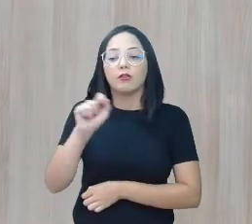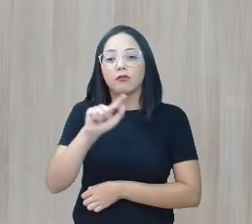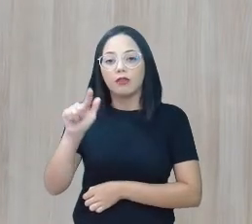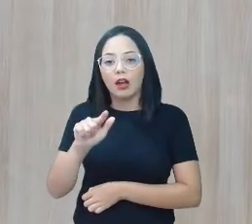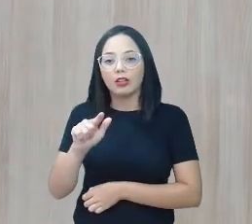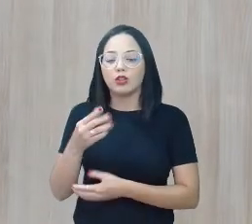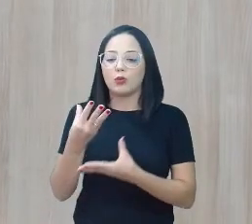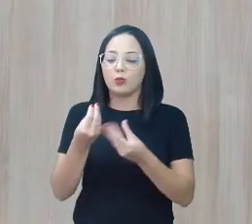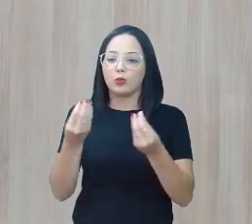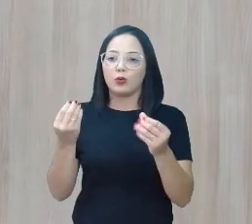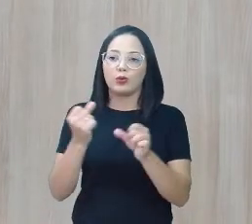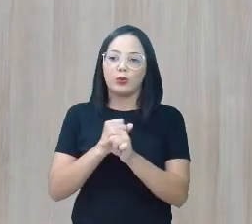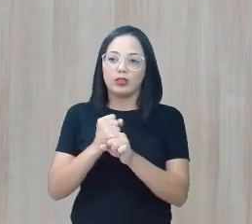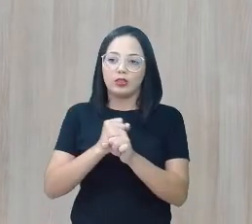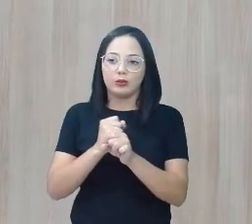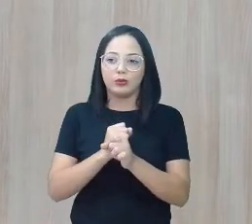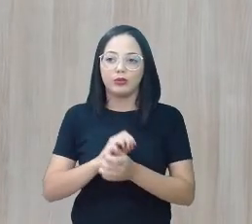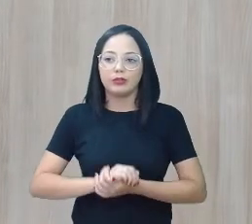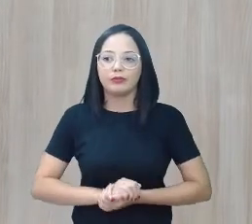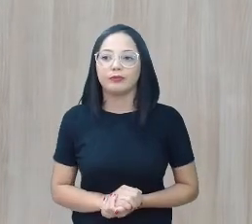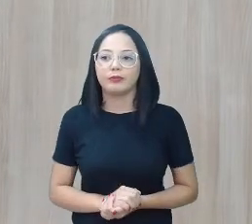muitos anos.